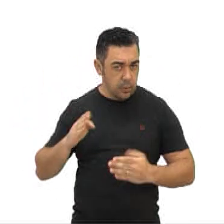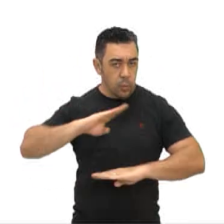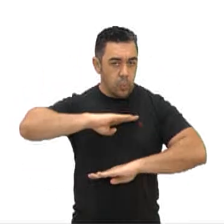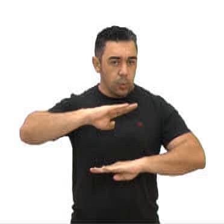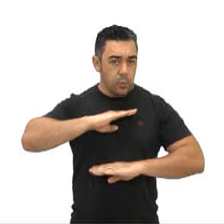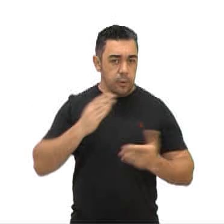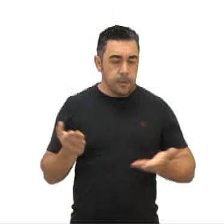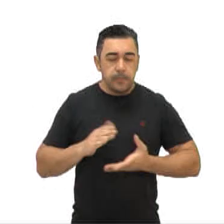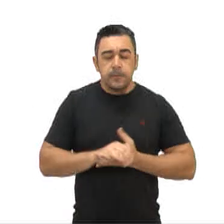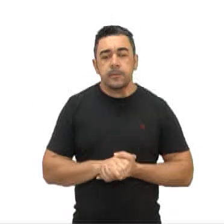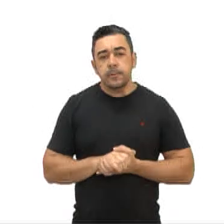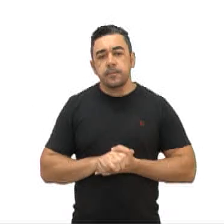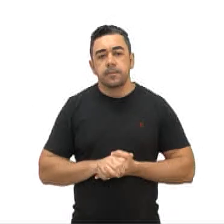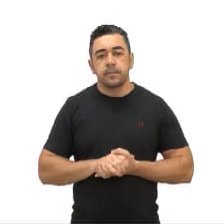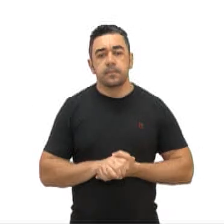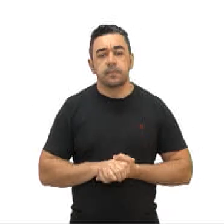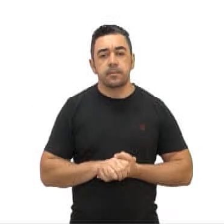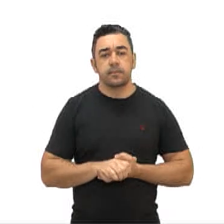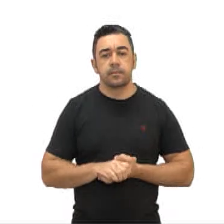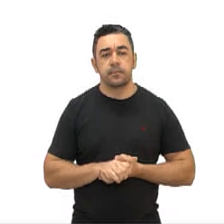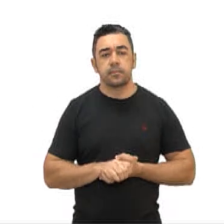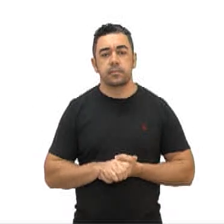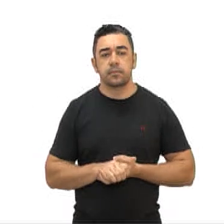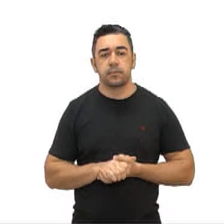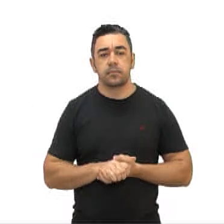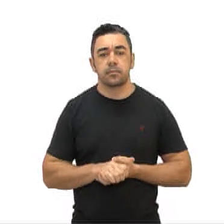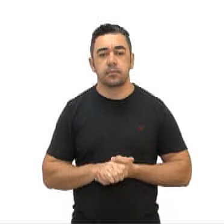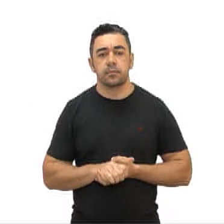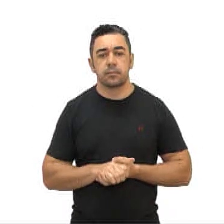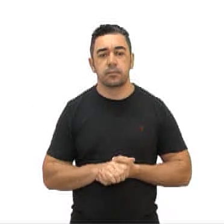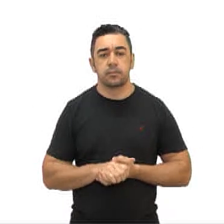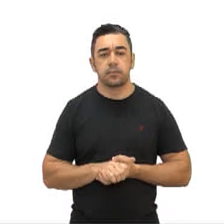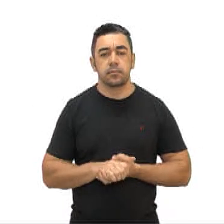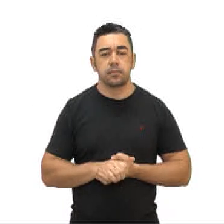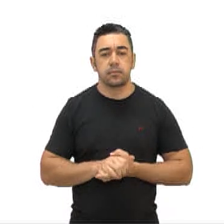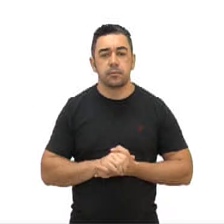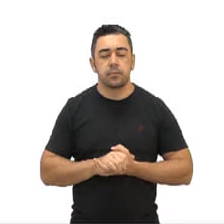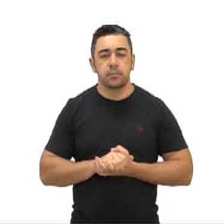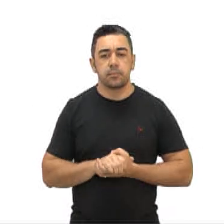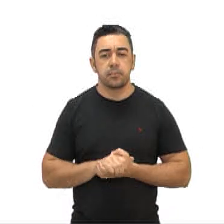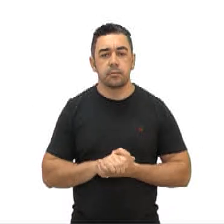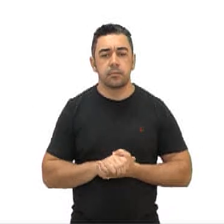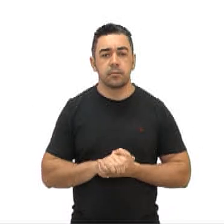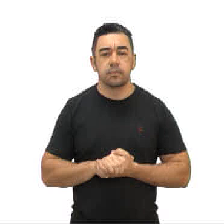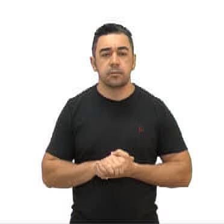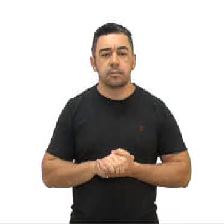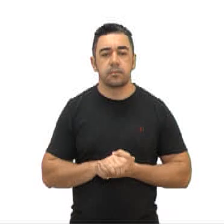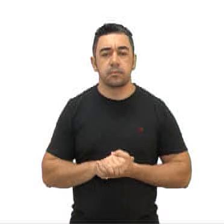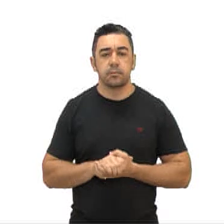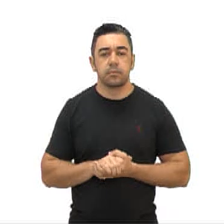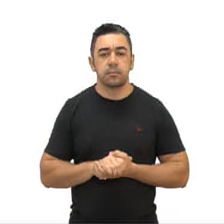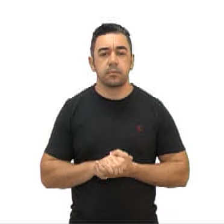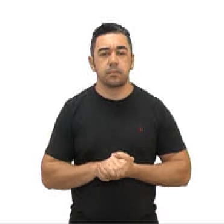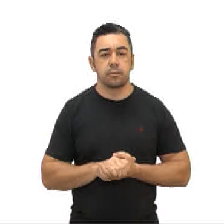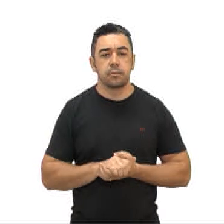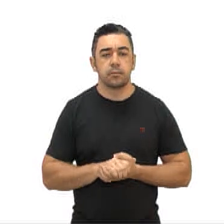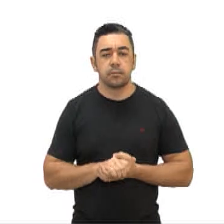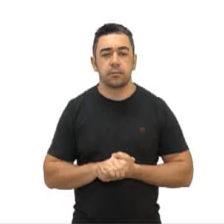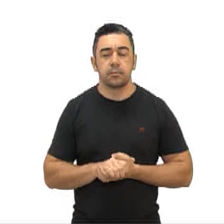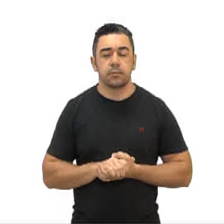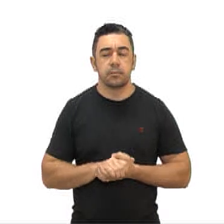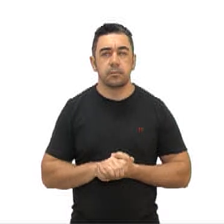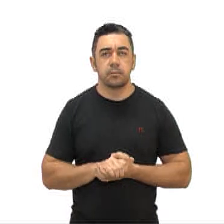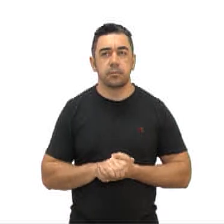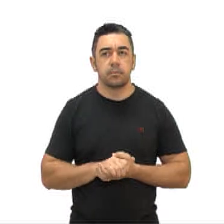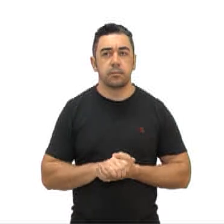situação de pandemia. O sistema sanitário de Catalunha vive dias críticos por el COVID-19. Agora